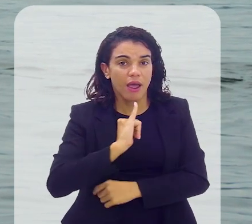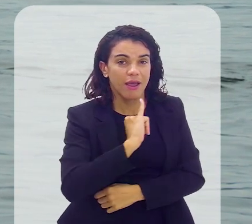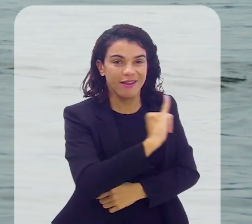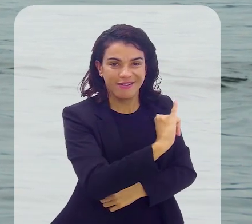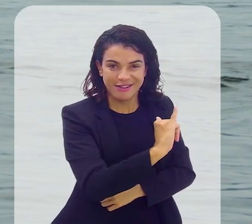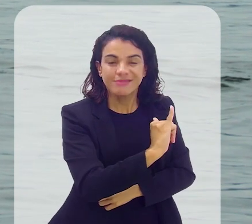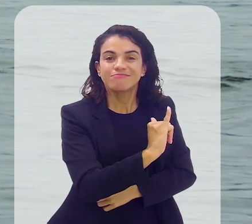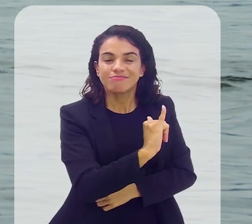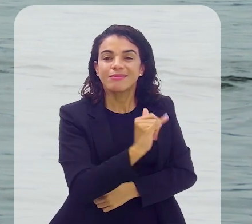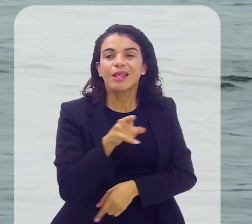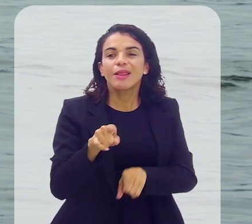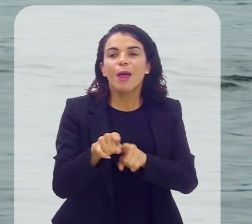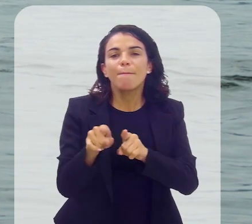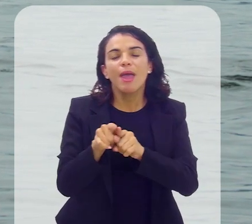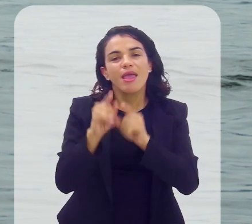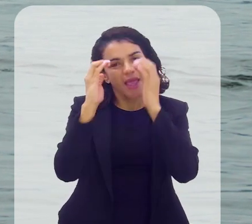e